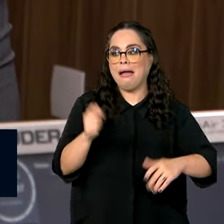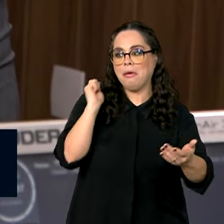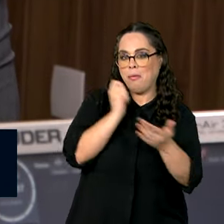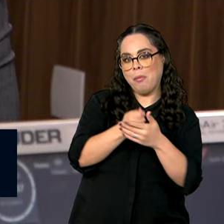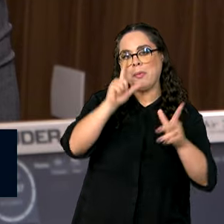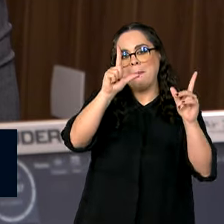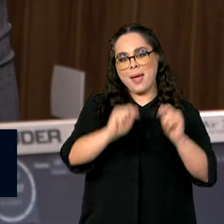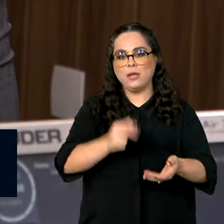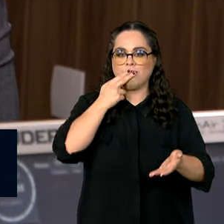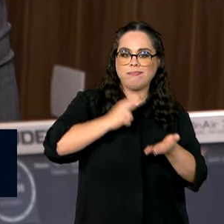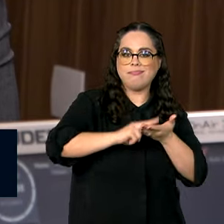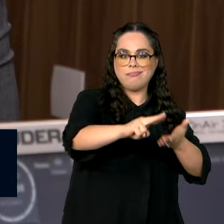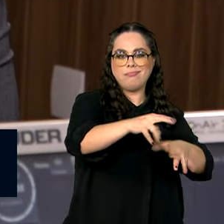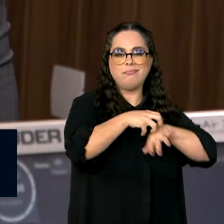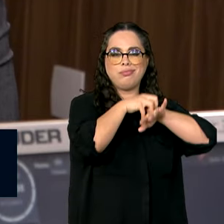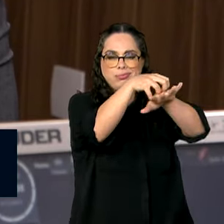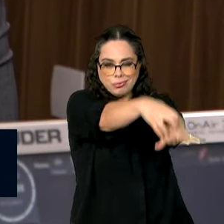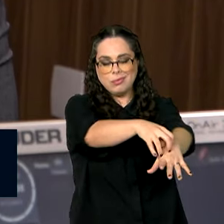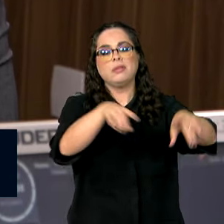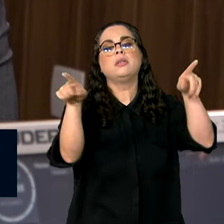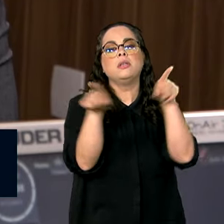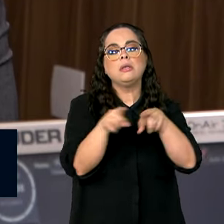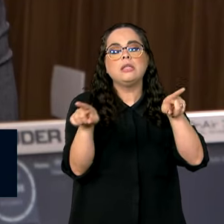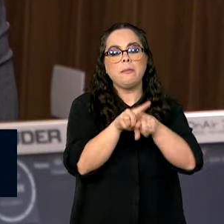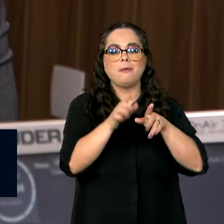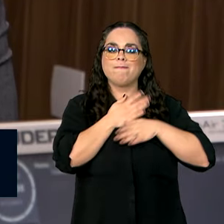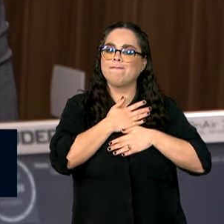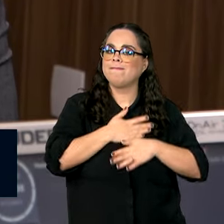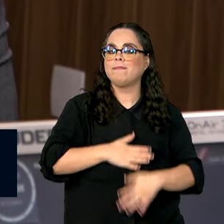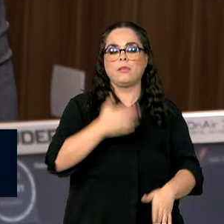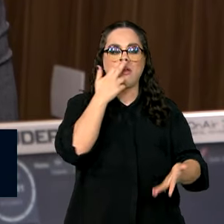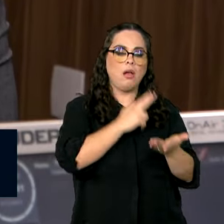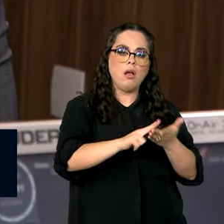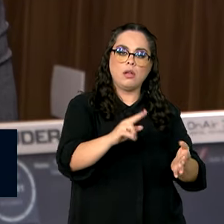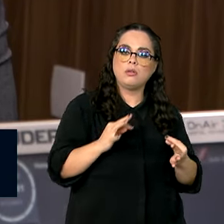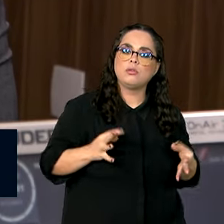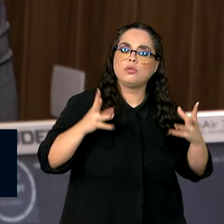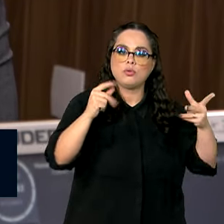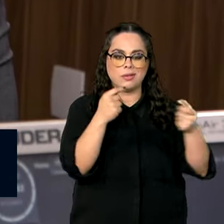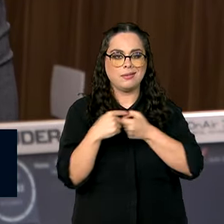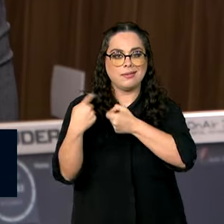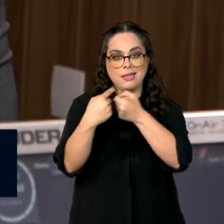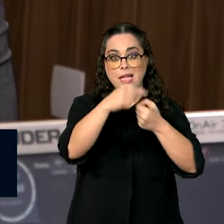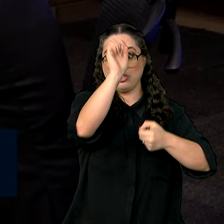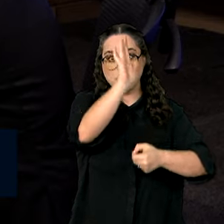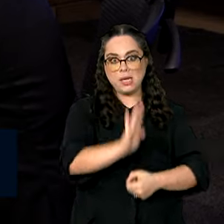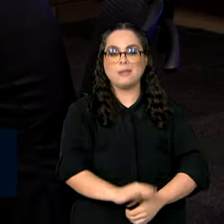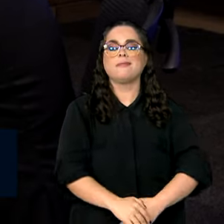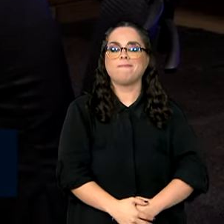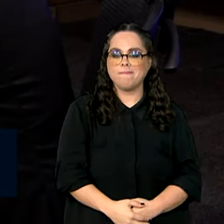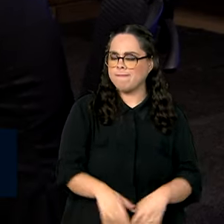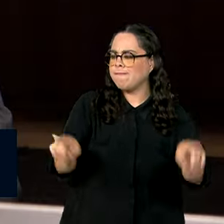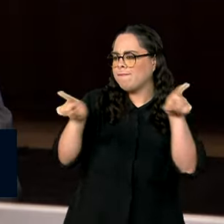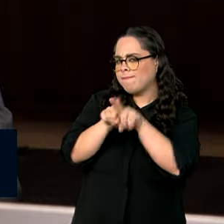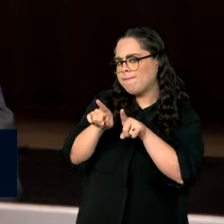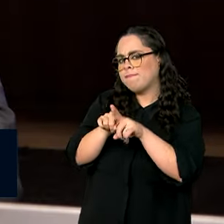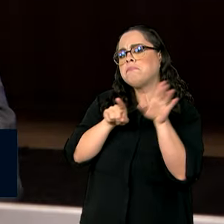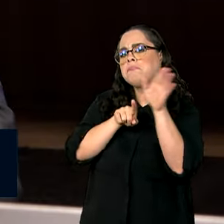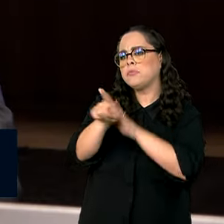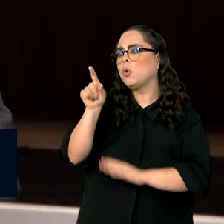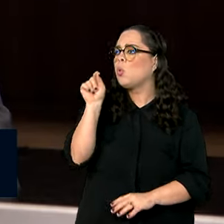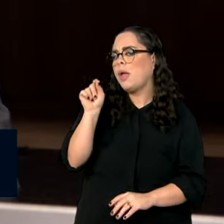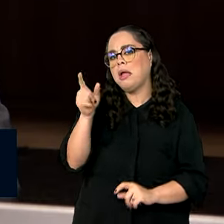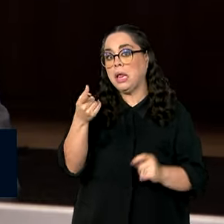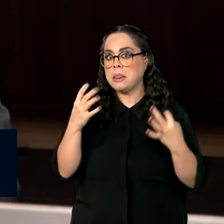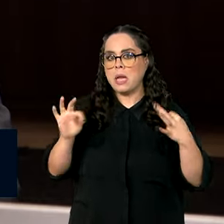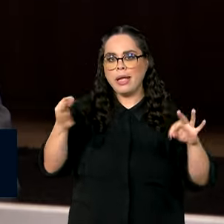suas compras e as pessoas podem ter a tranquilidade de que o correio entrega em qualquer cidade do país e há também a questão da do investimento